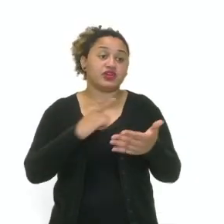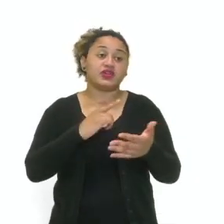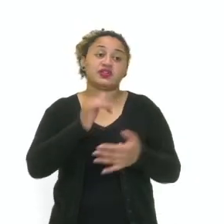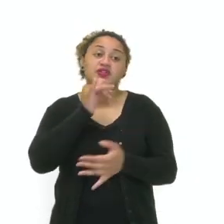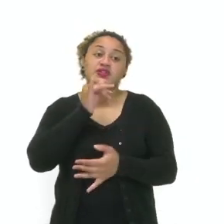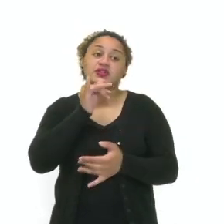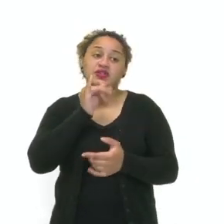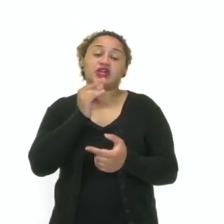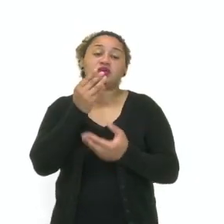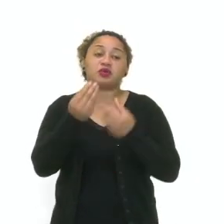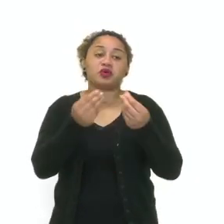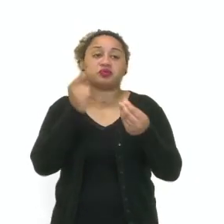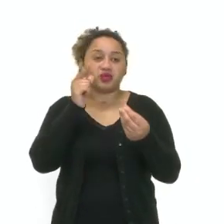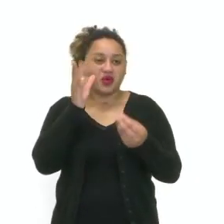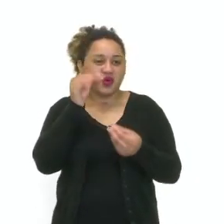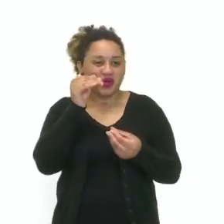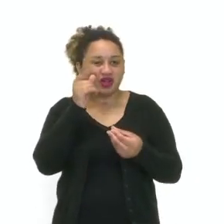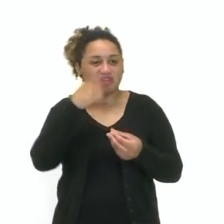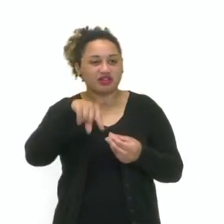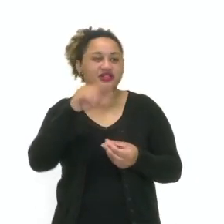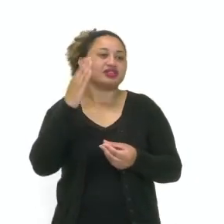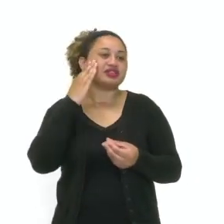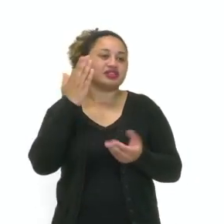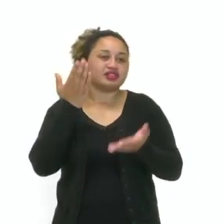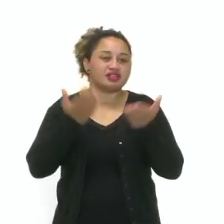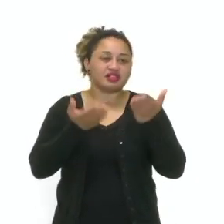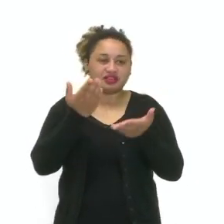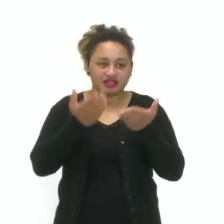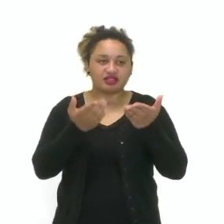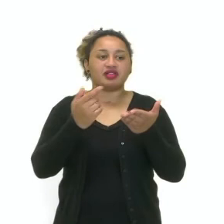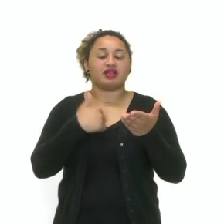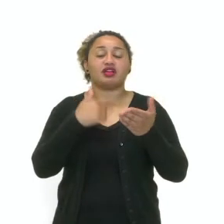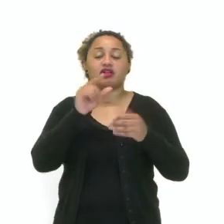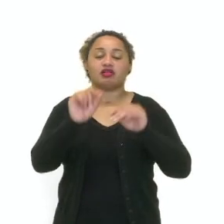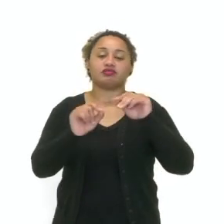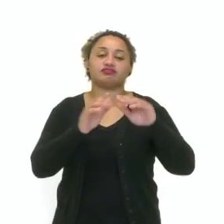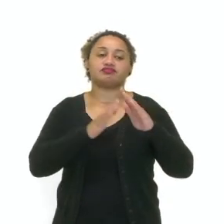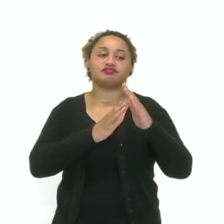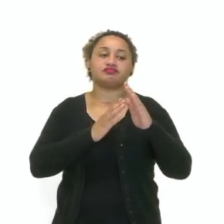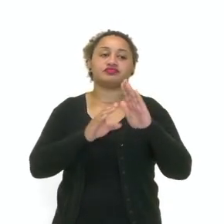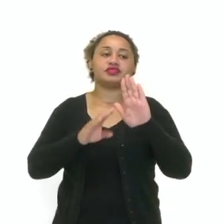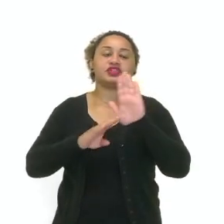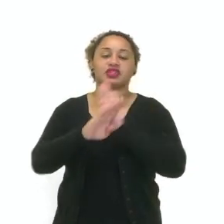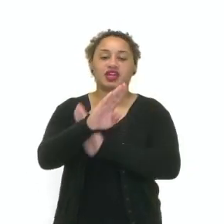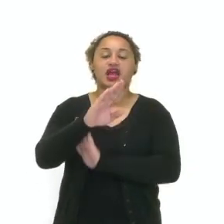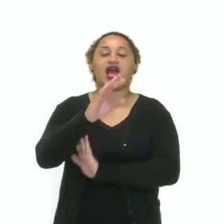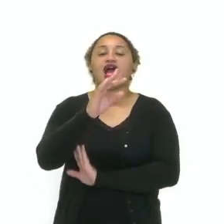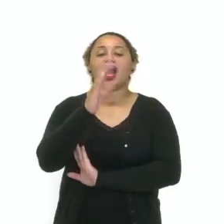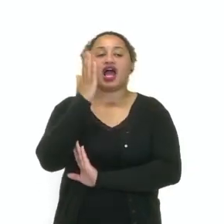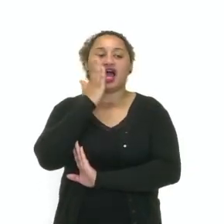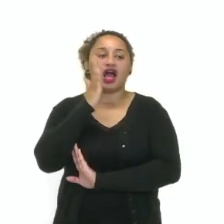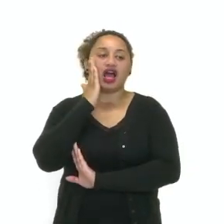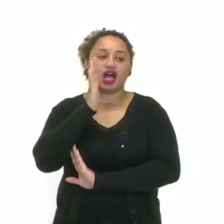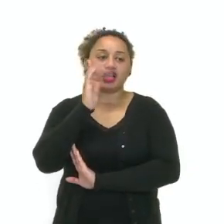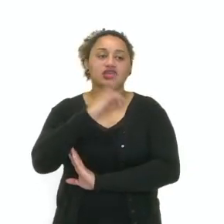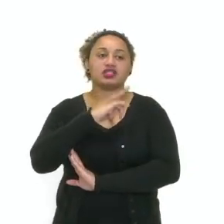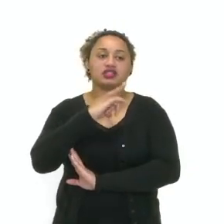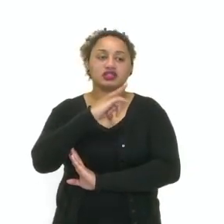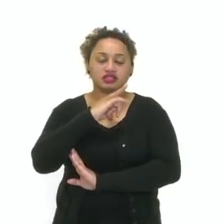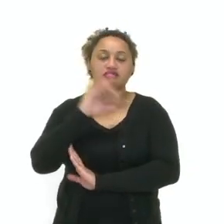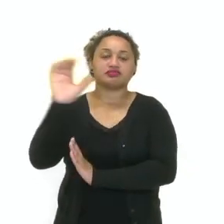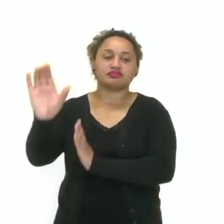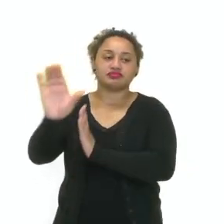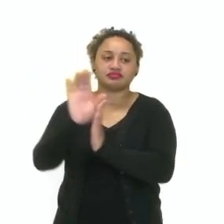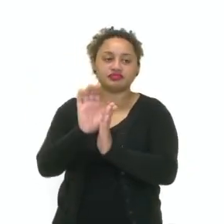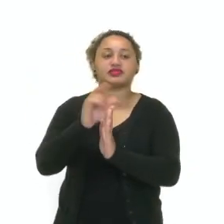aqui, como curiosidade, ó, aonde em azul está a nossa função receita, em verde está a nossa função